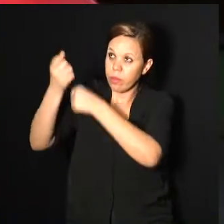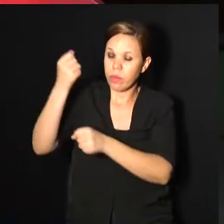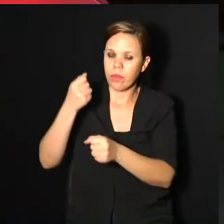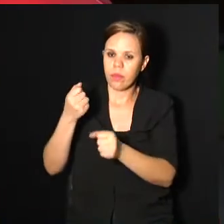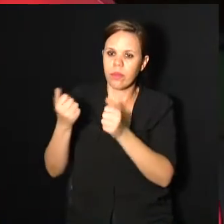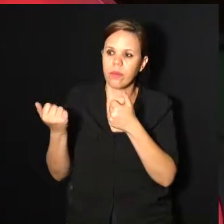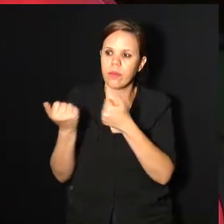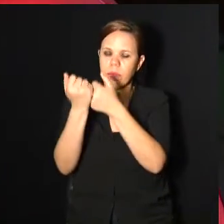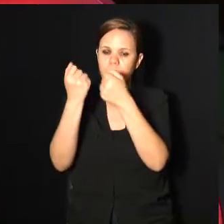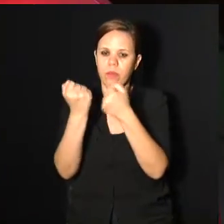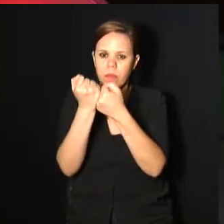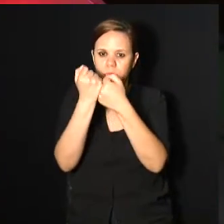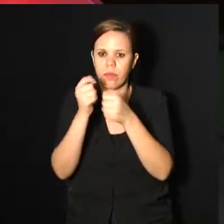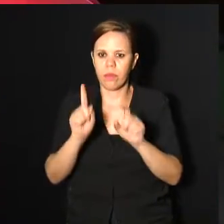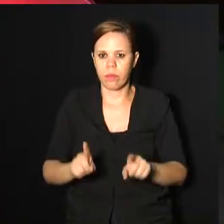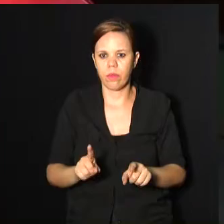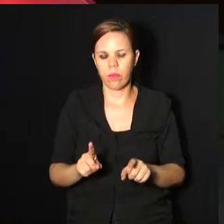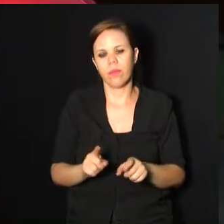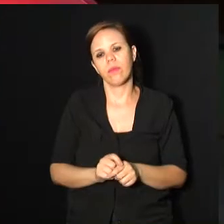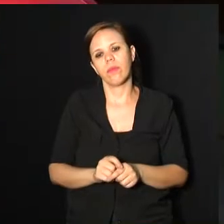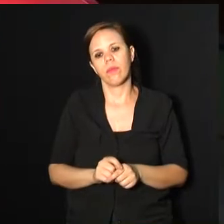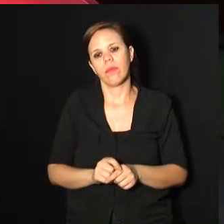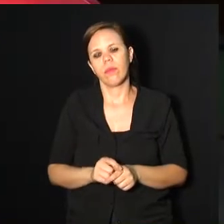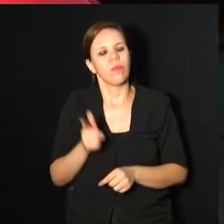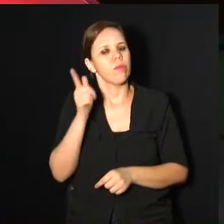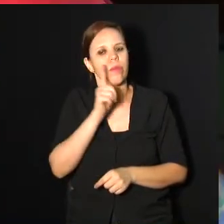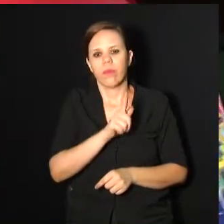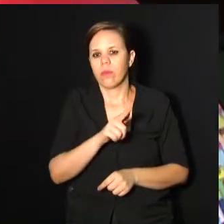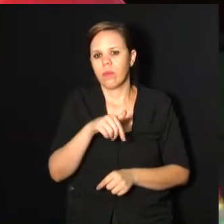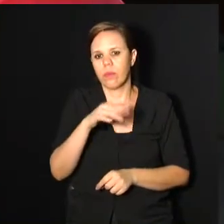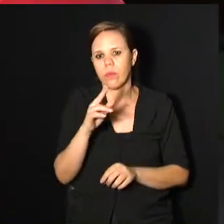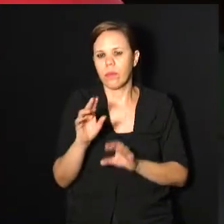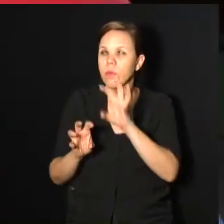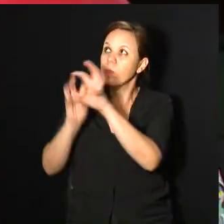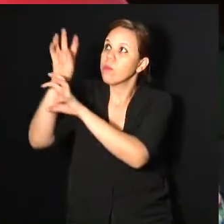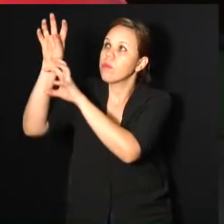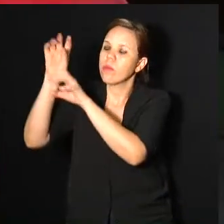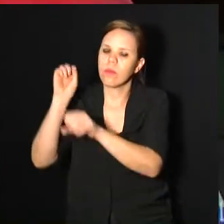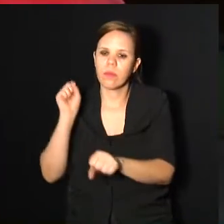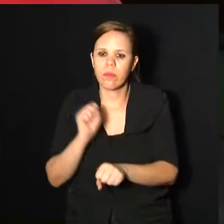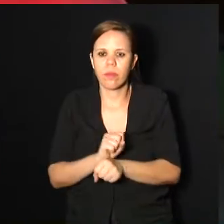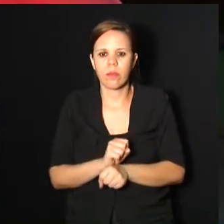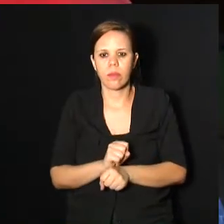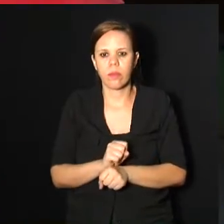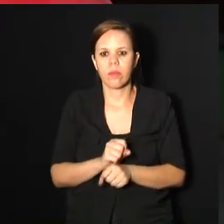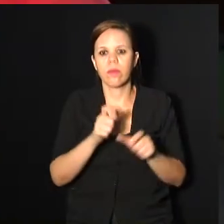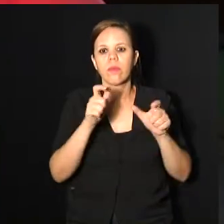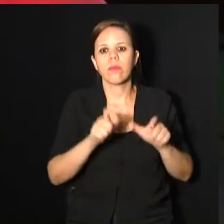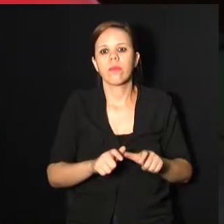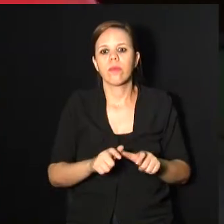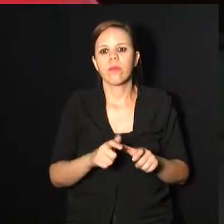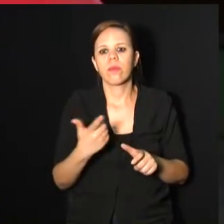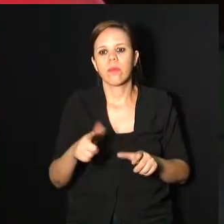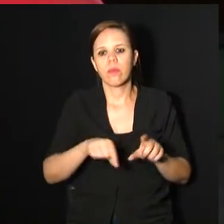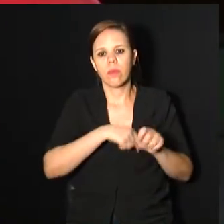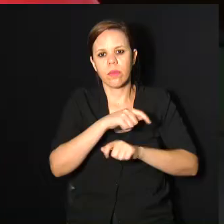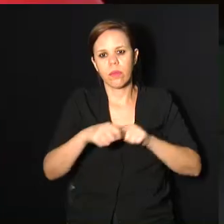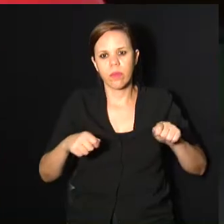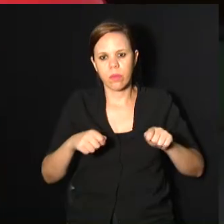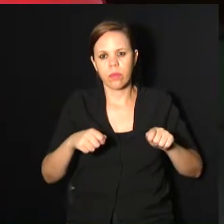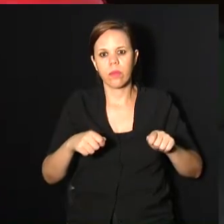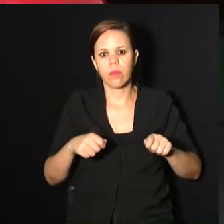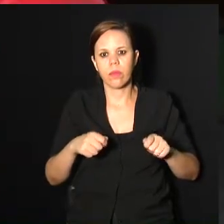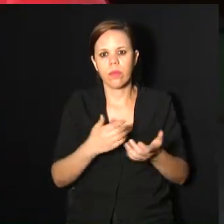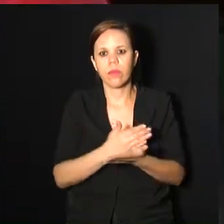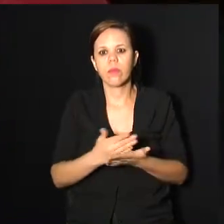eles. E no meio dessas escaladas, quando eles não conseguiam mais estar subindo, eles paravam em um lugar e outro, amarravam a fita e